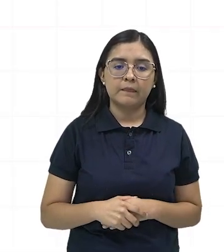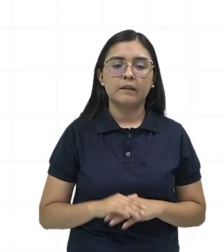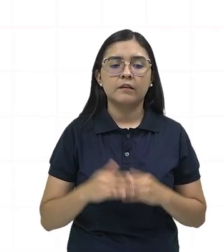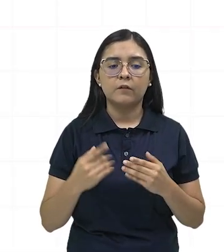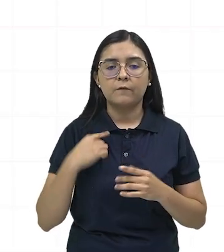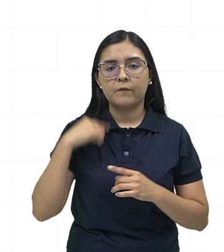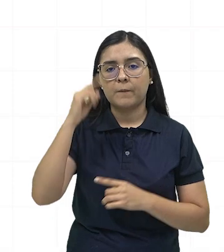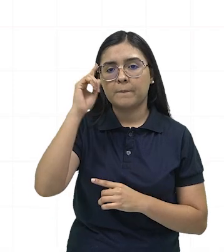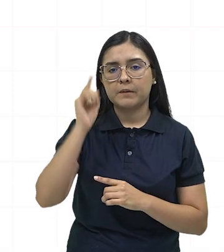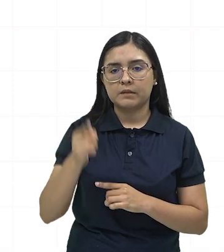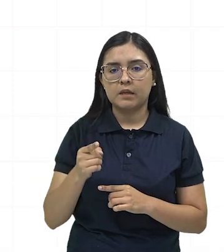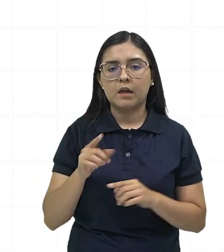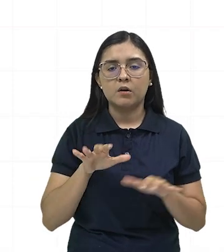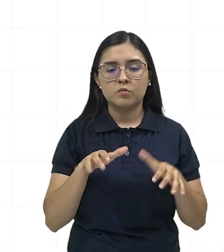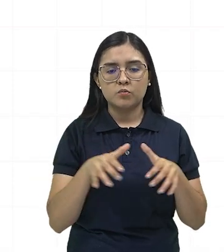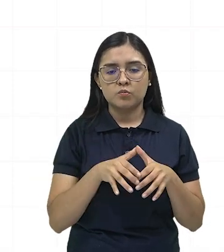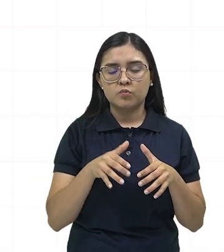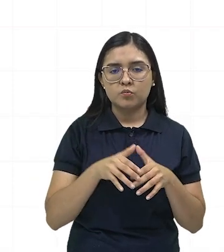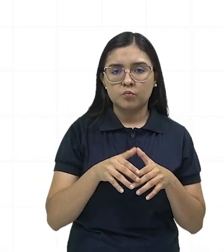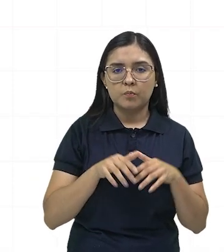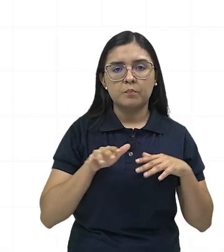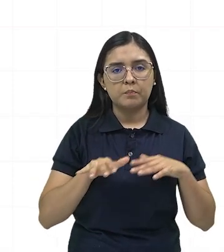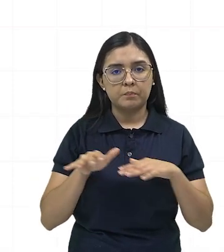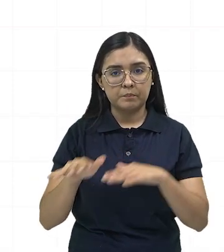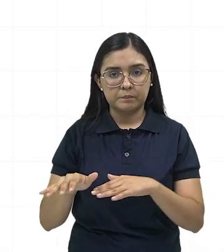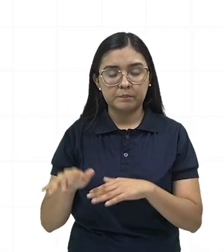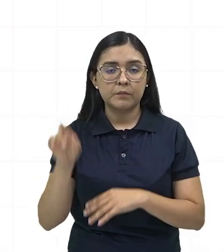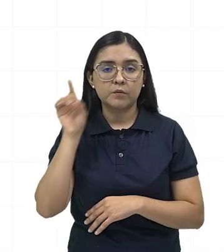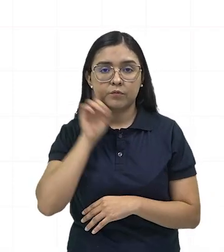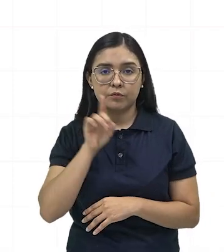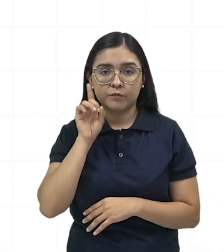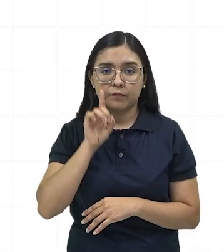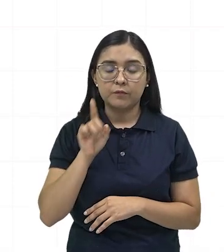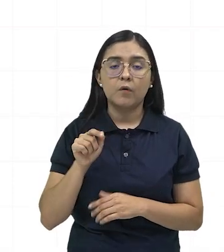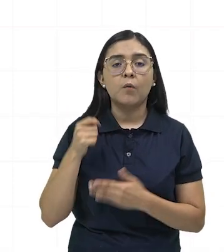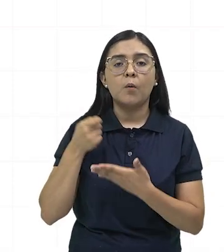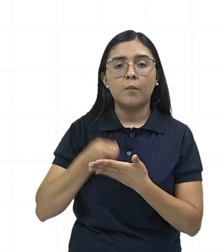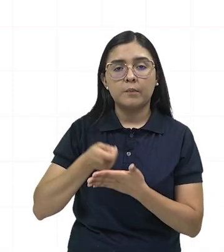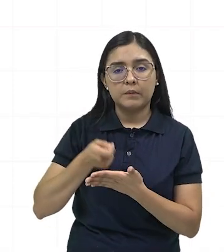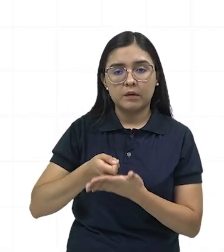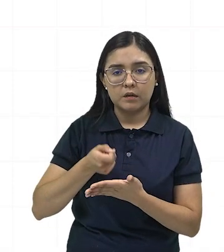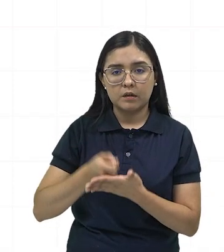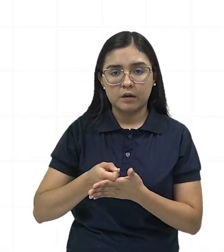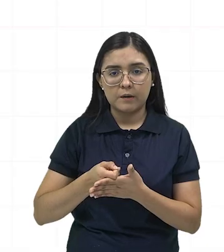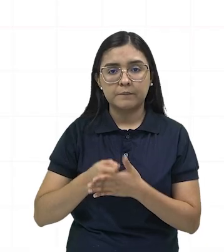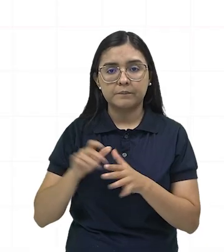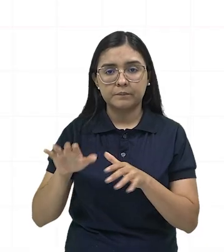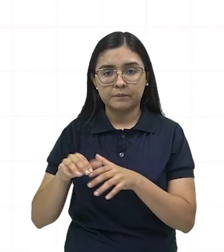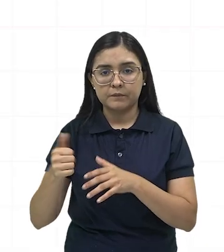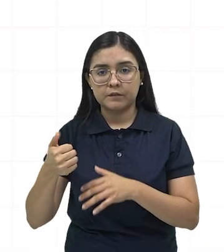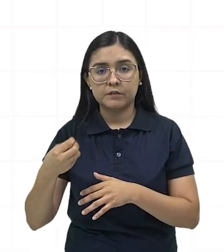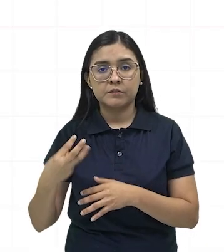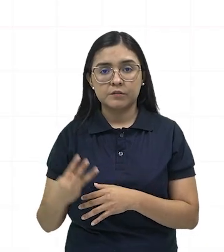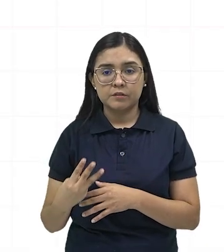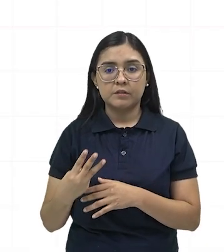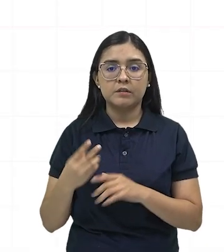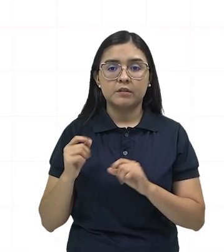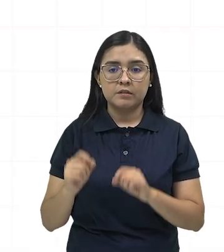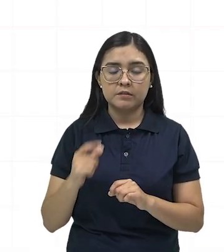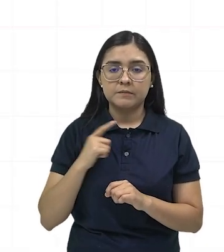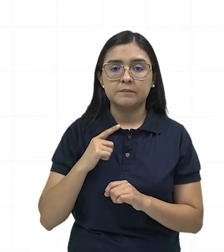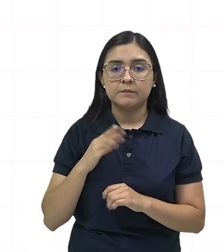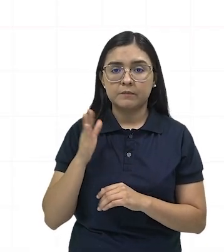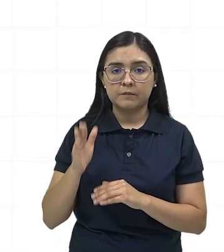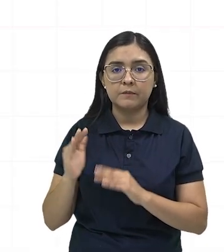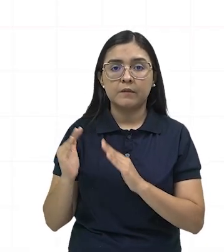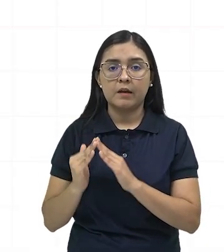Vão mandar tropas inglesas para os Estados Unidos, né? Vão obrigar ali as 13 colônias a receber em suas